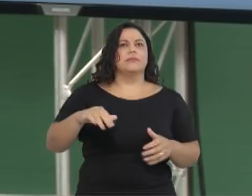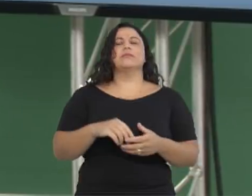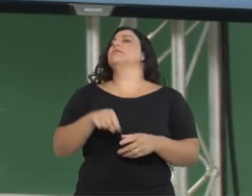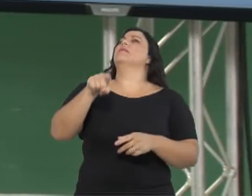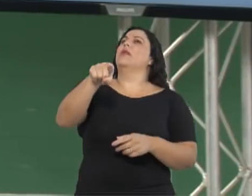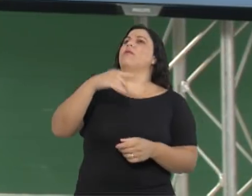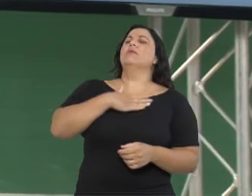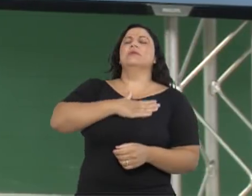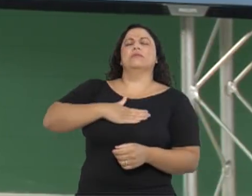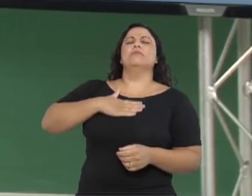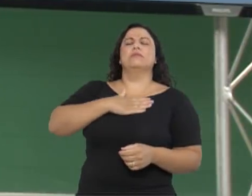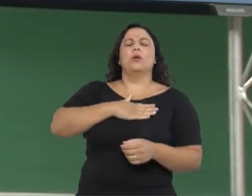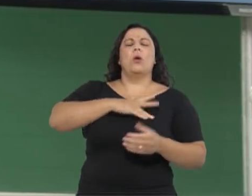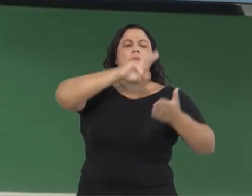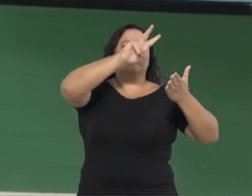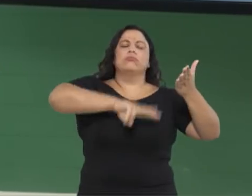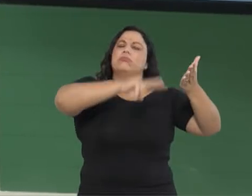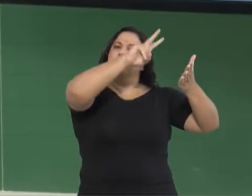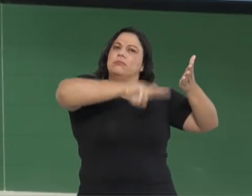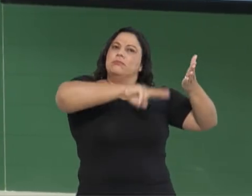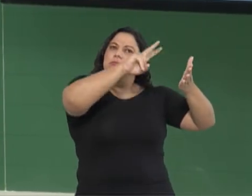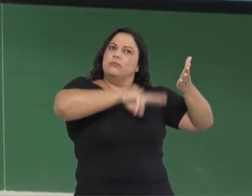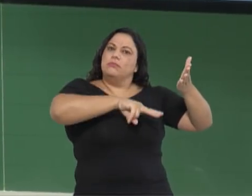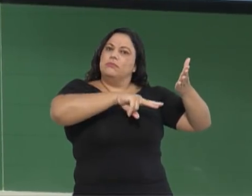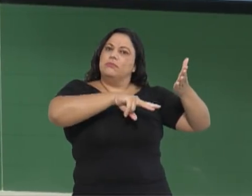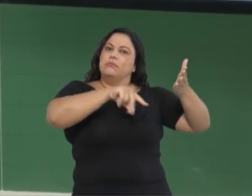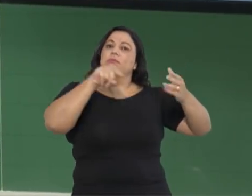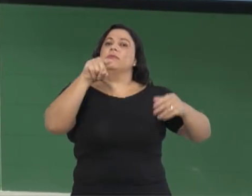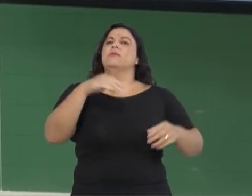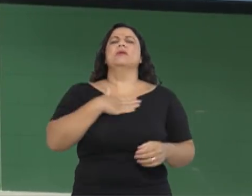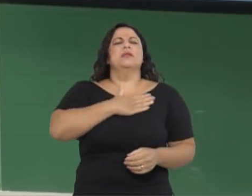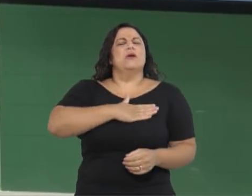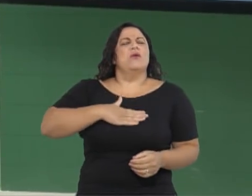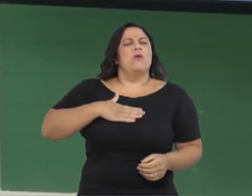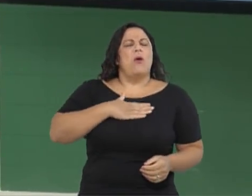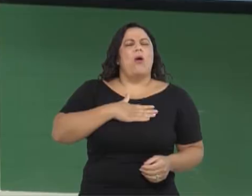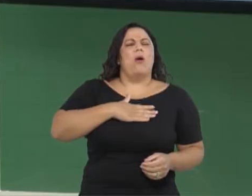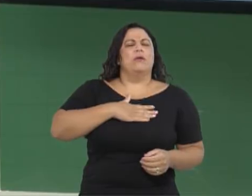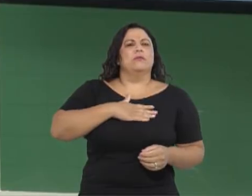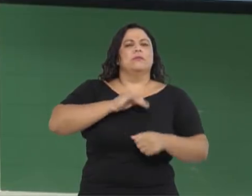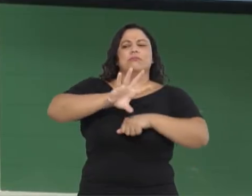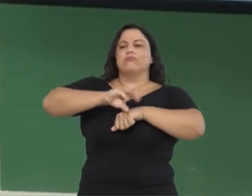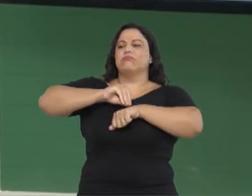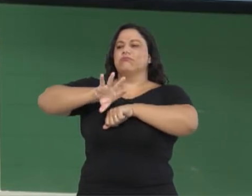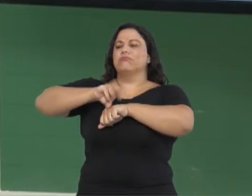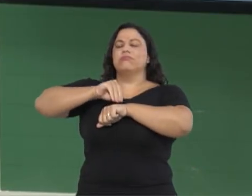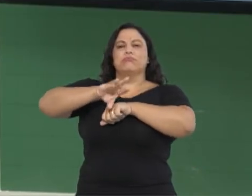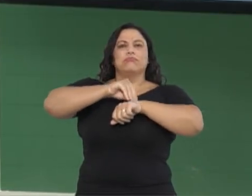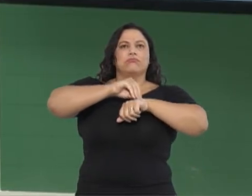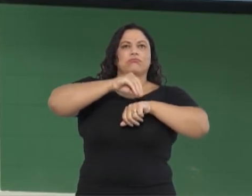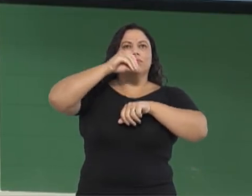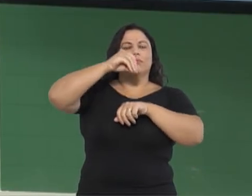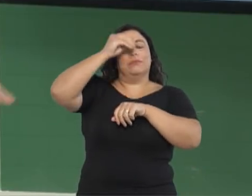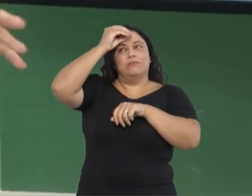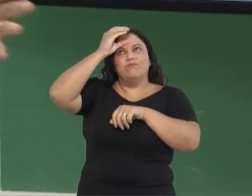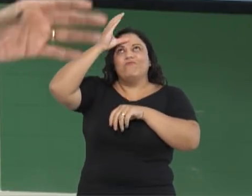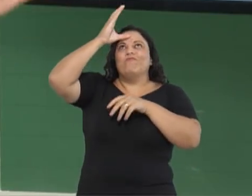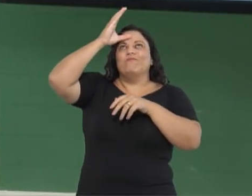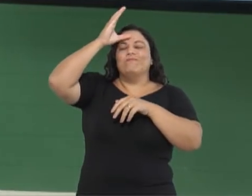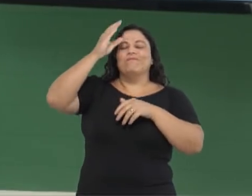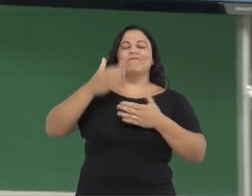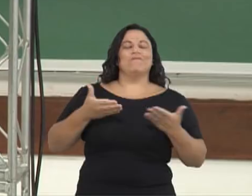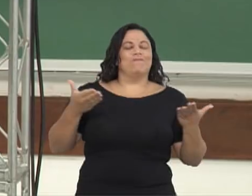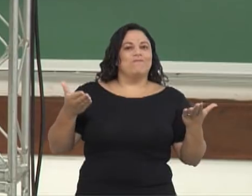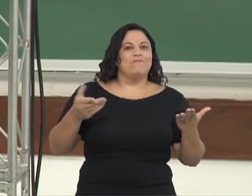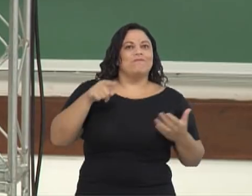leituras? Você gosta de ter um conhecimento além daquele que você recebe lá na escola? Então esse